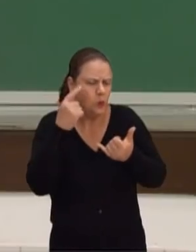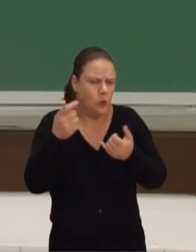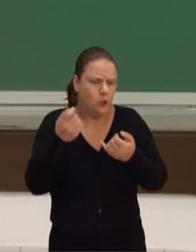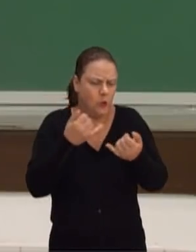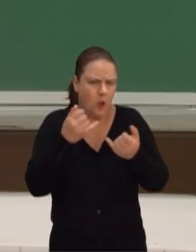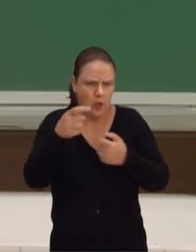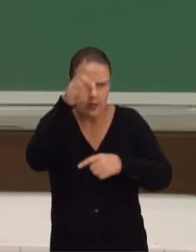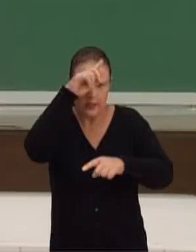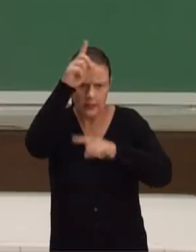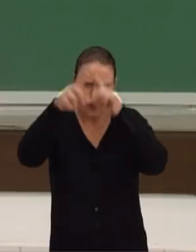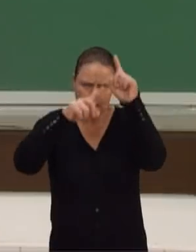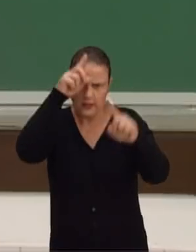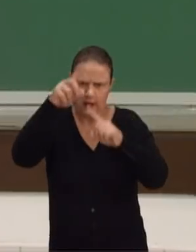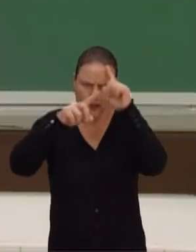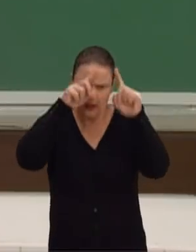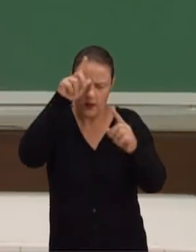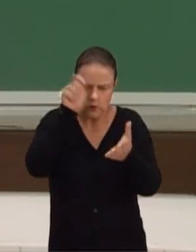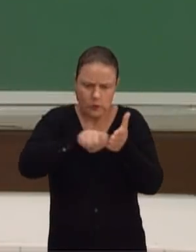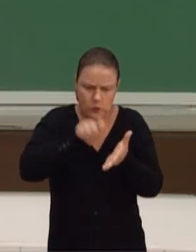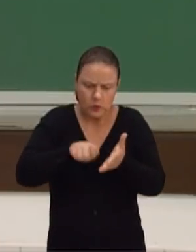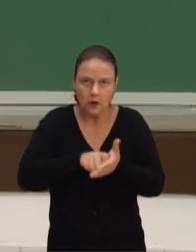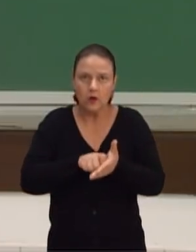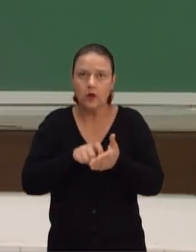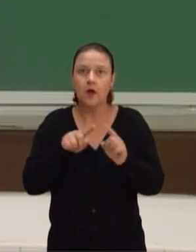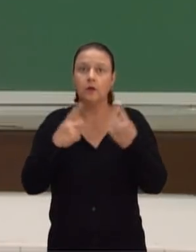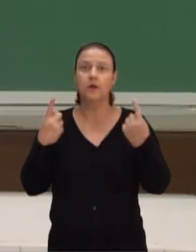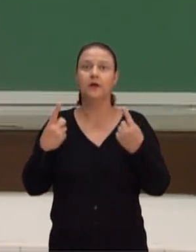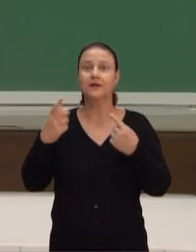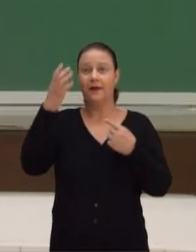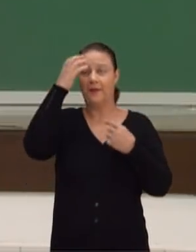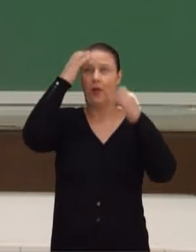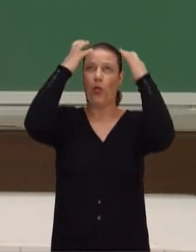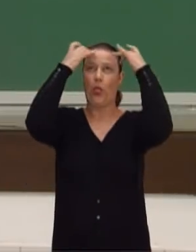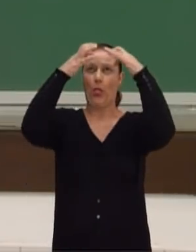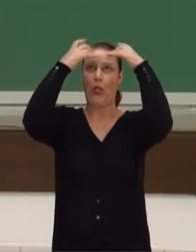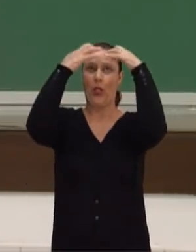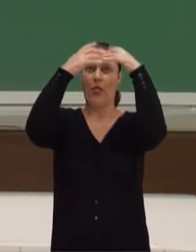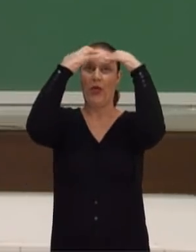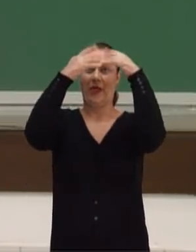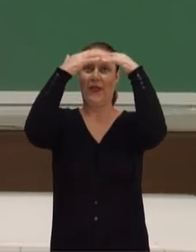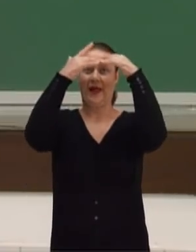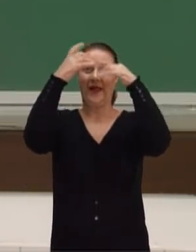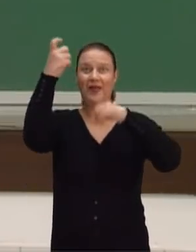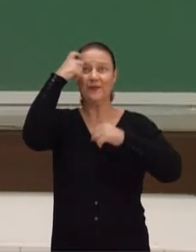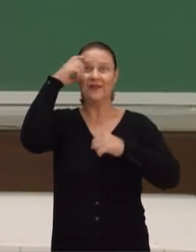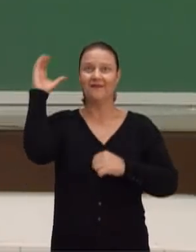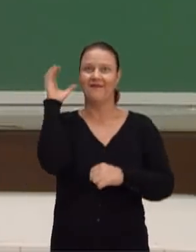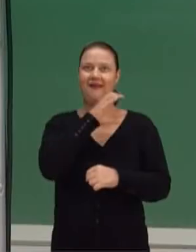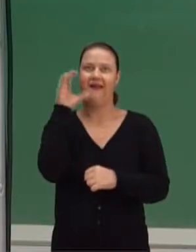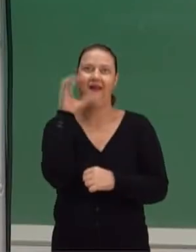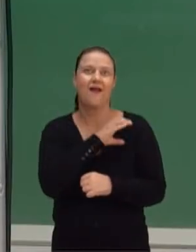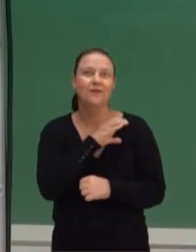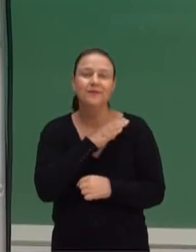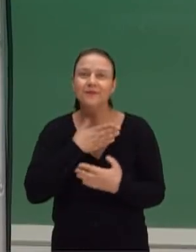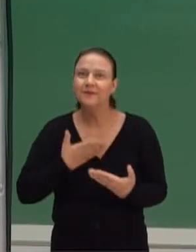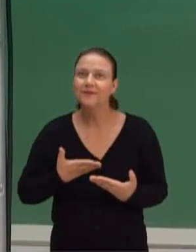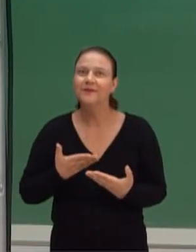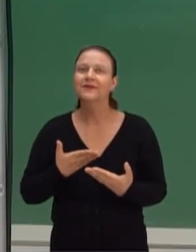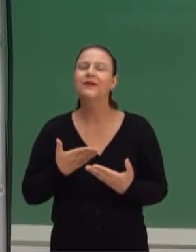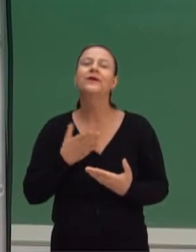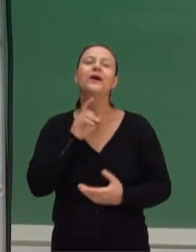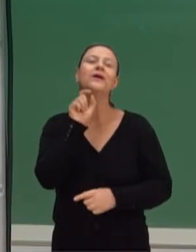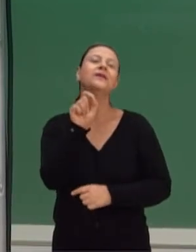Só que a minha cabeça, ela pensa mais rápido do que a minha mão é capaz de anotar. O